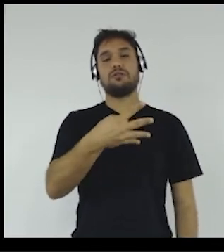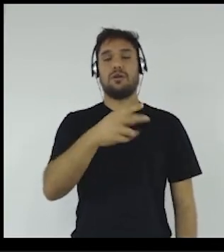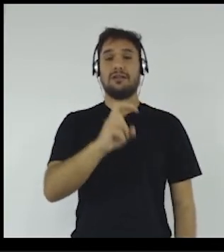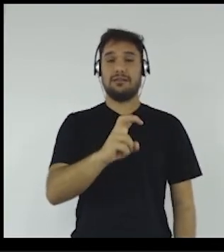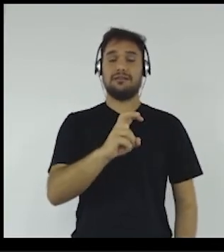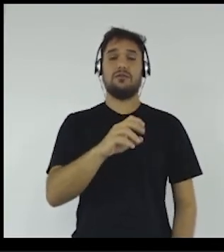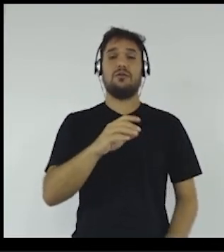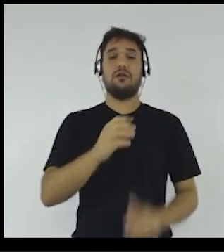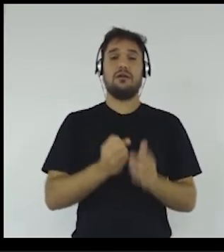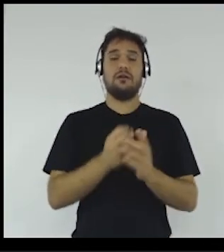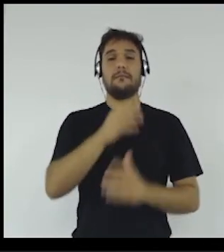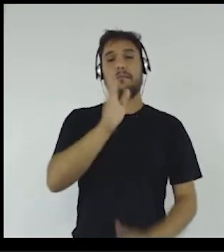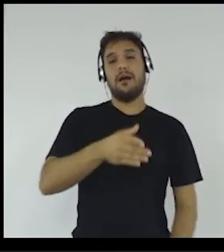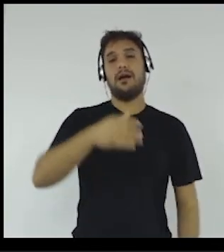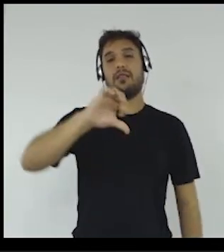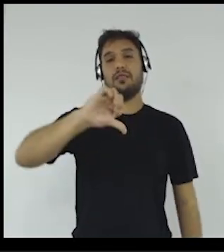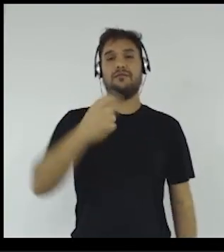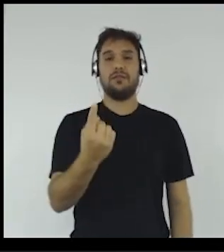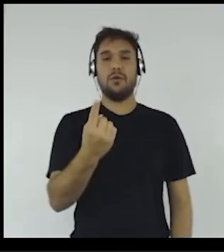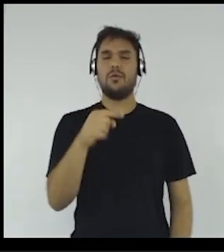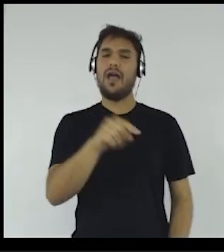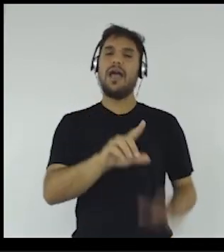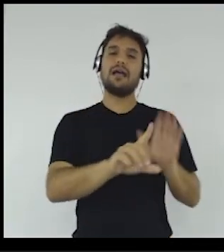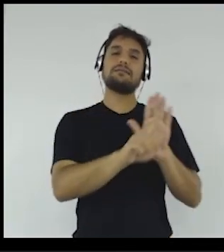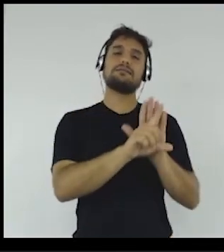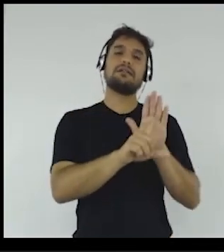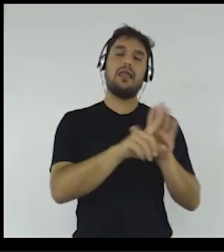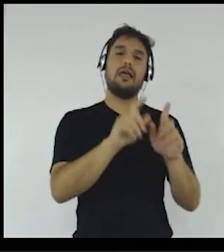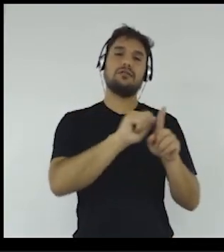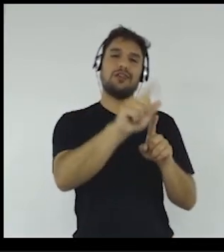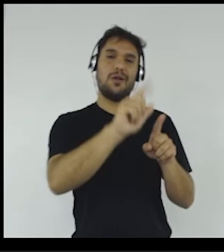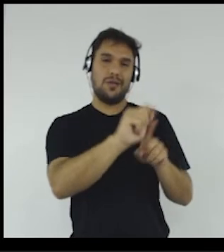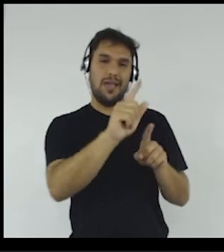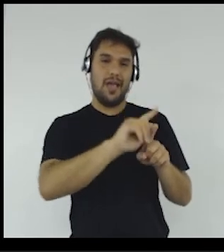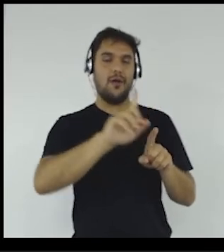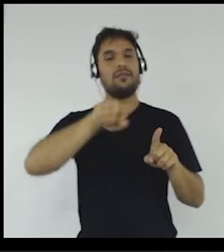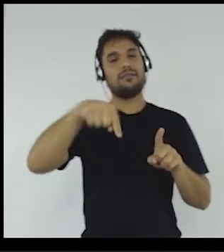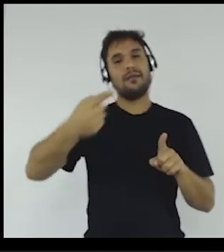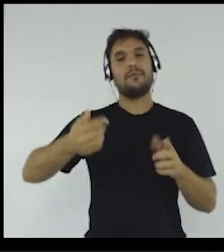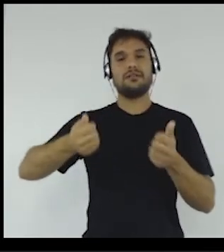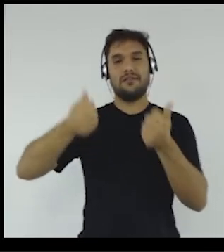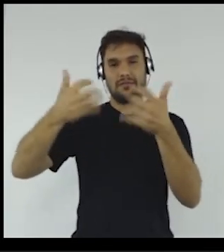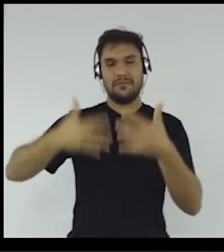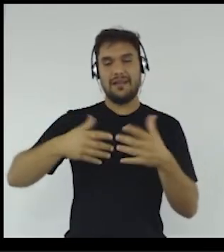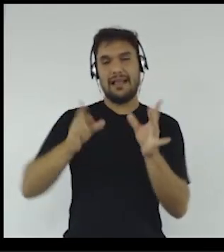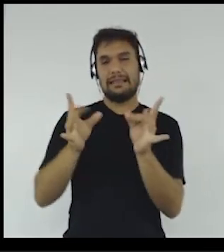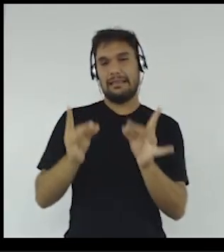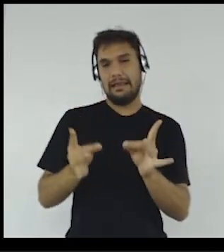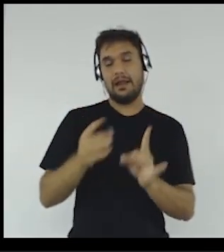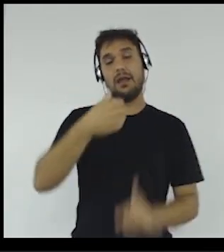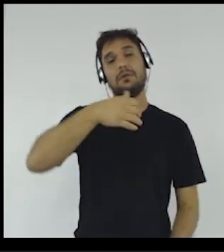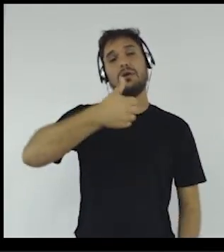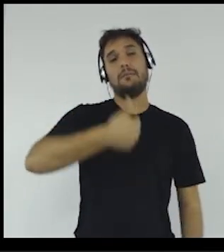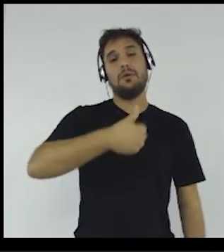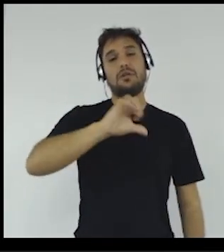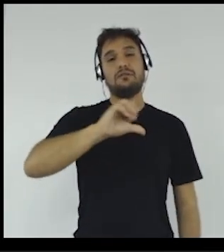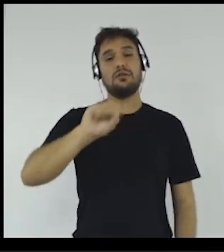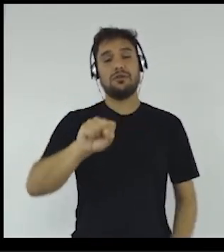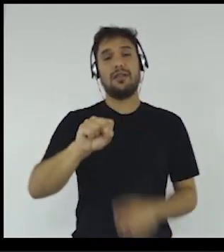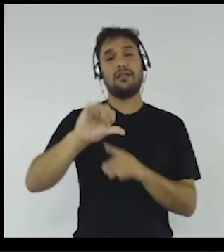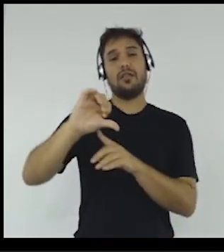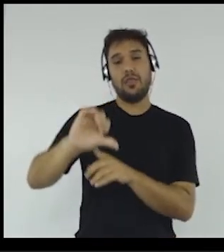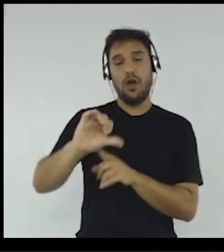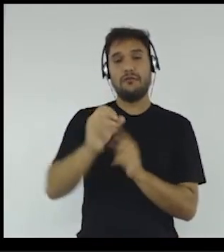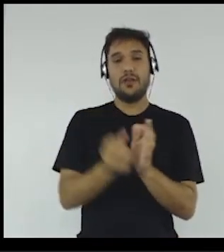de 1991. Os benefícios discorreremos mais adiante no nosso painel. Em 1989,